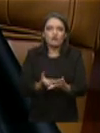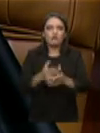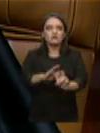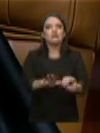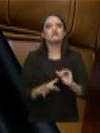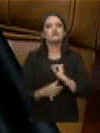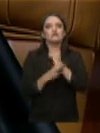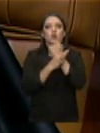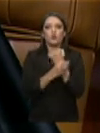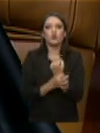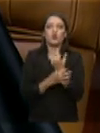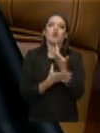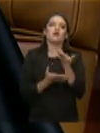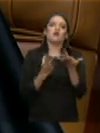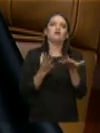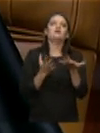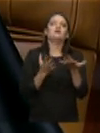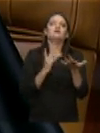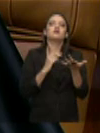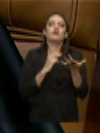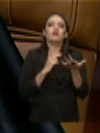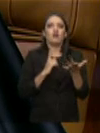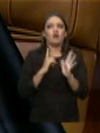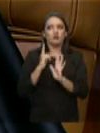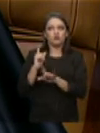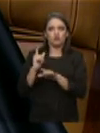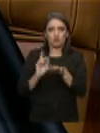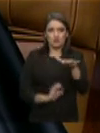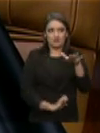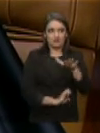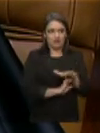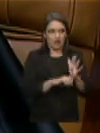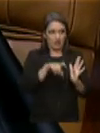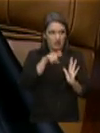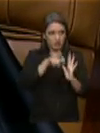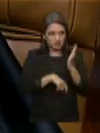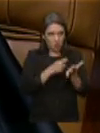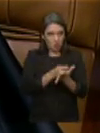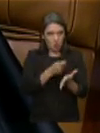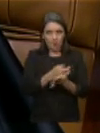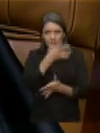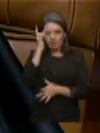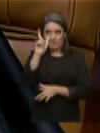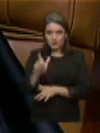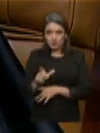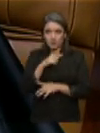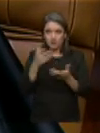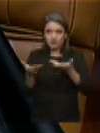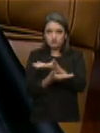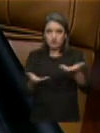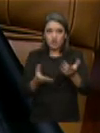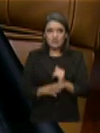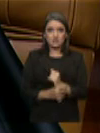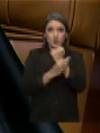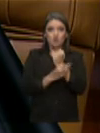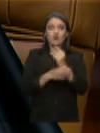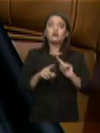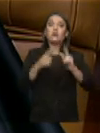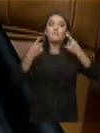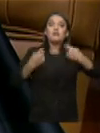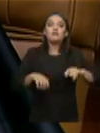relações jurídico-tributárias entre o Estado fiscal e o particular contribuinte deve ser observada